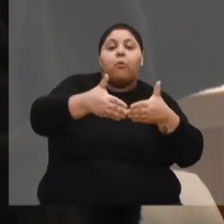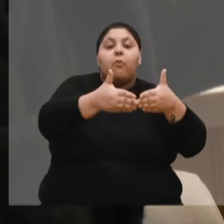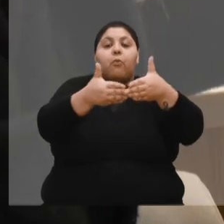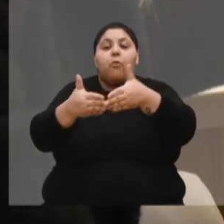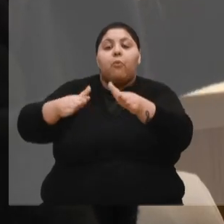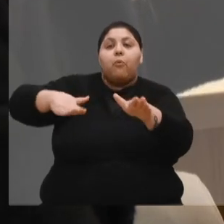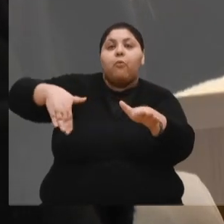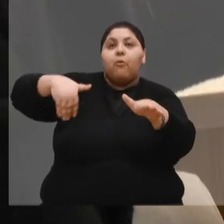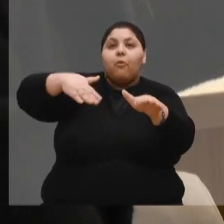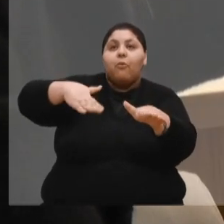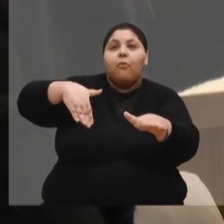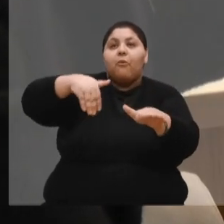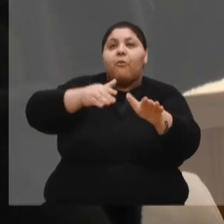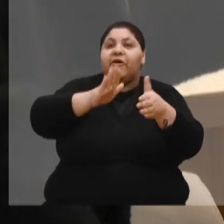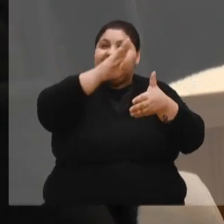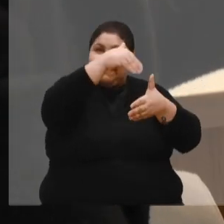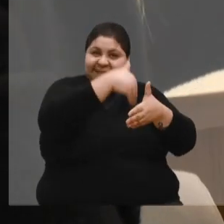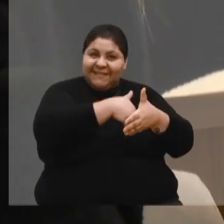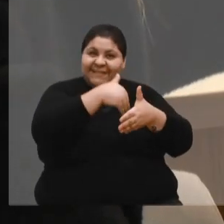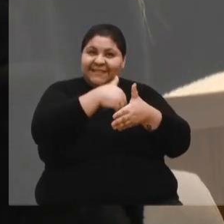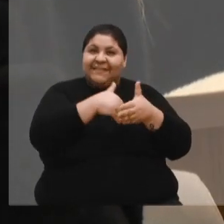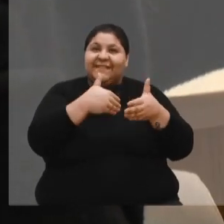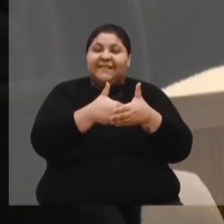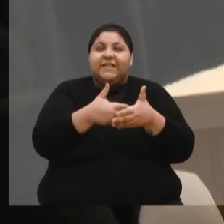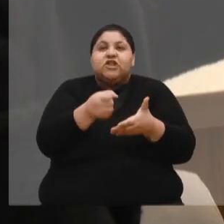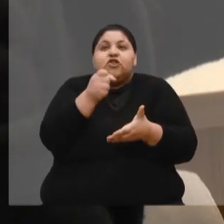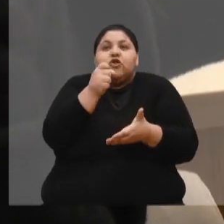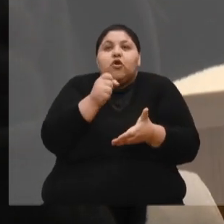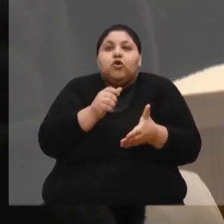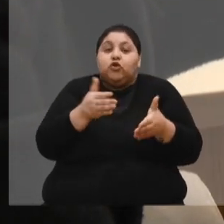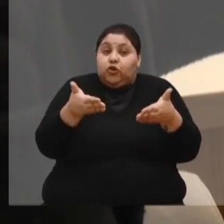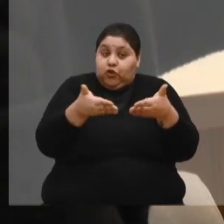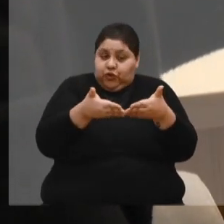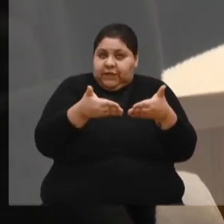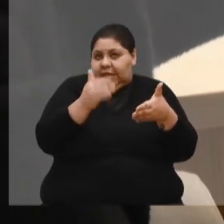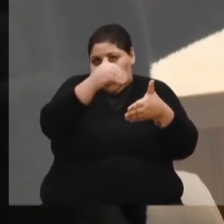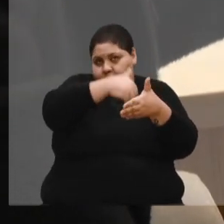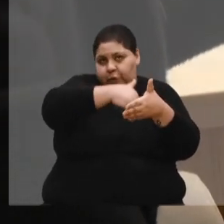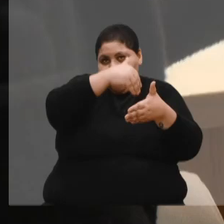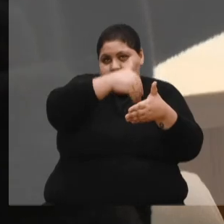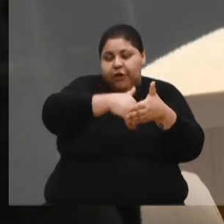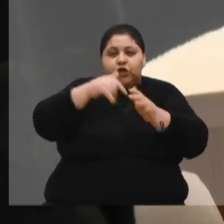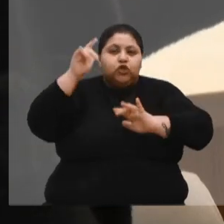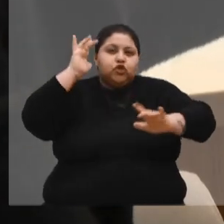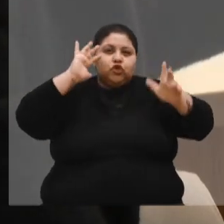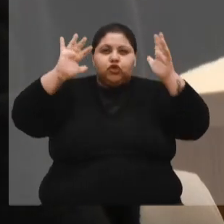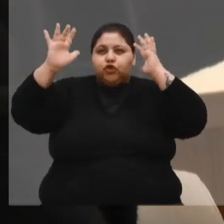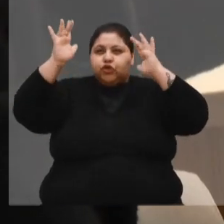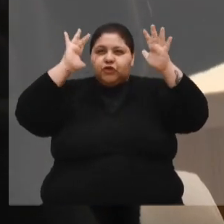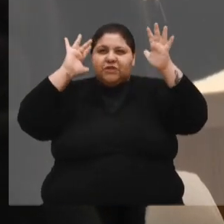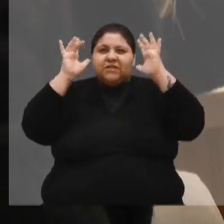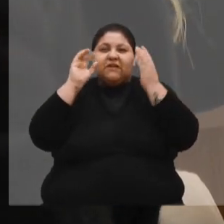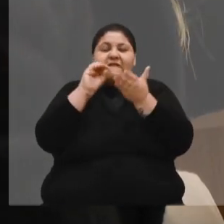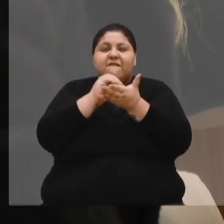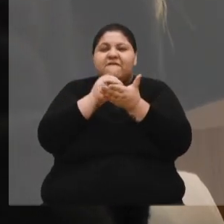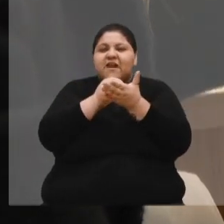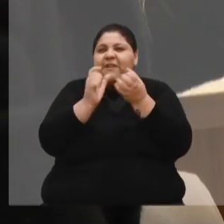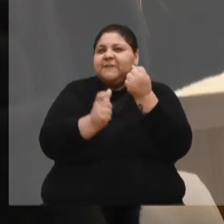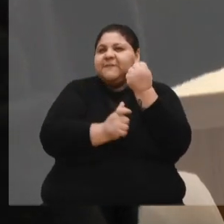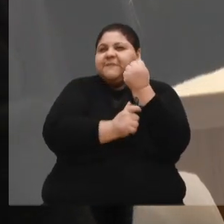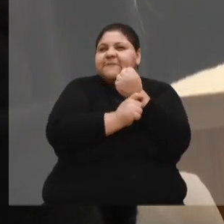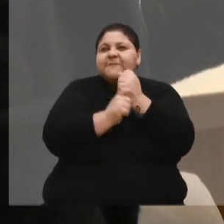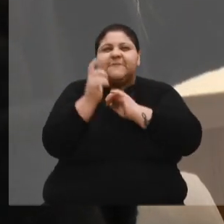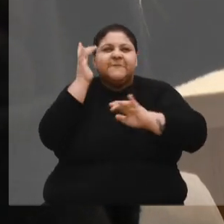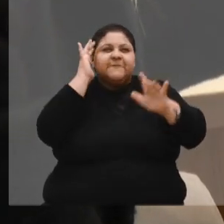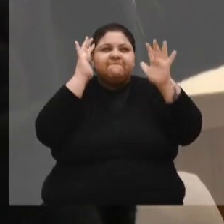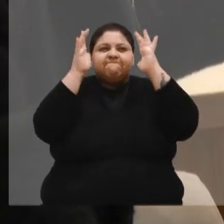à outra do mar. Dentro dele estavam a bordo sonhos,